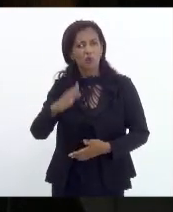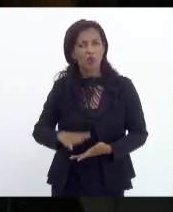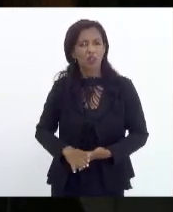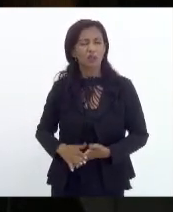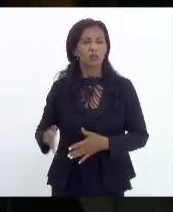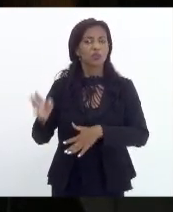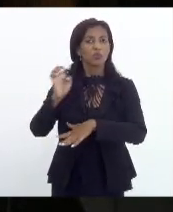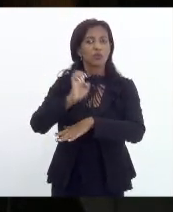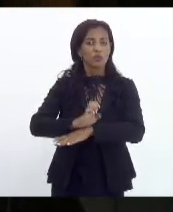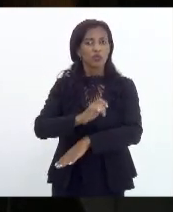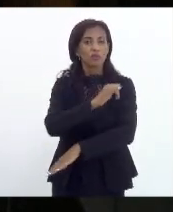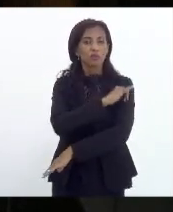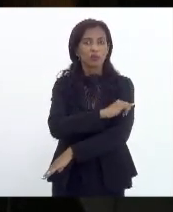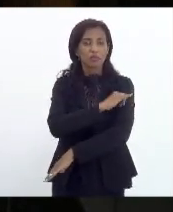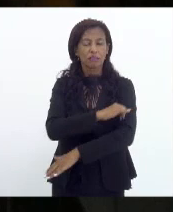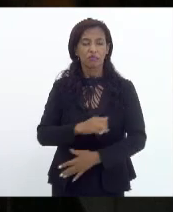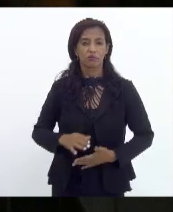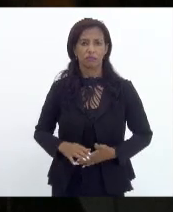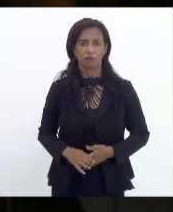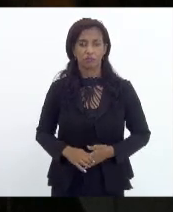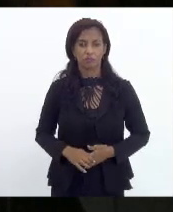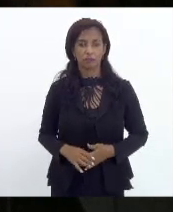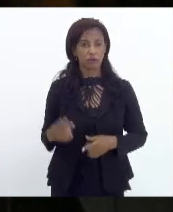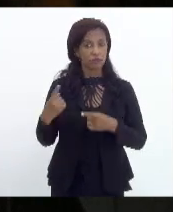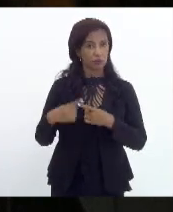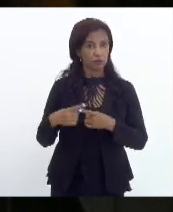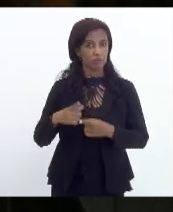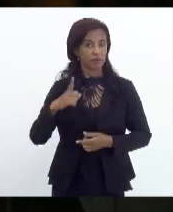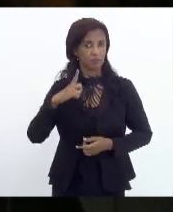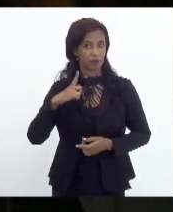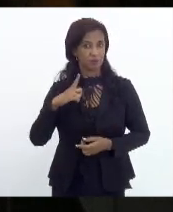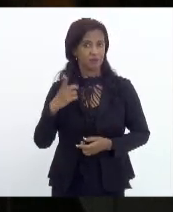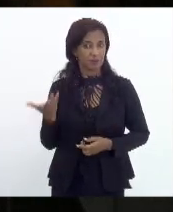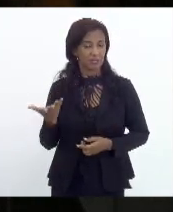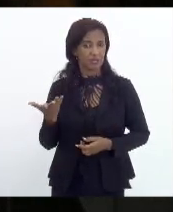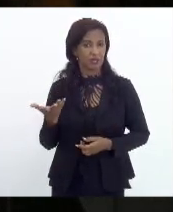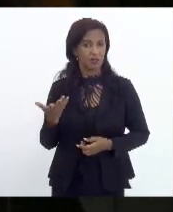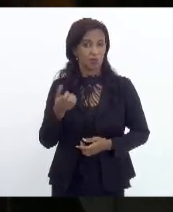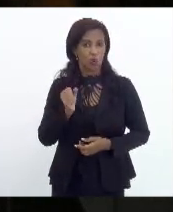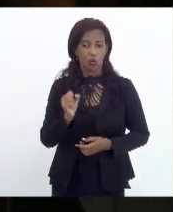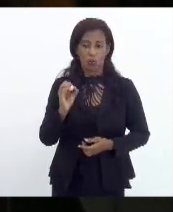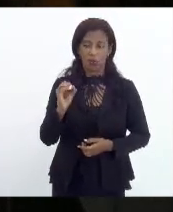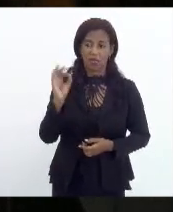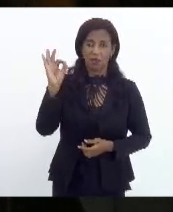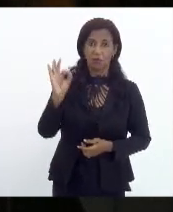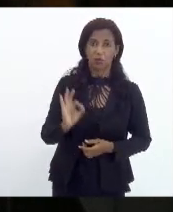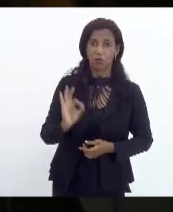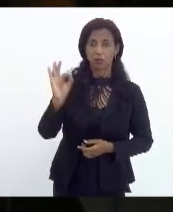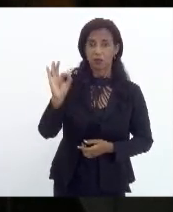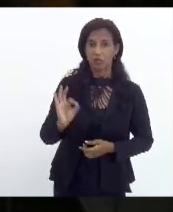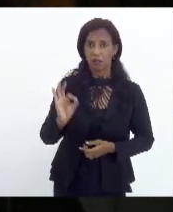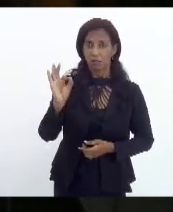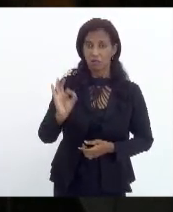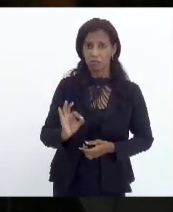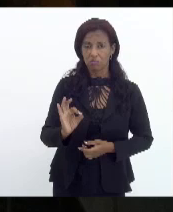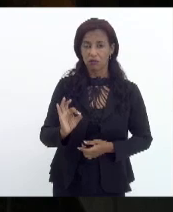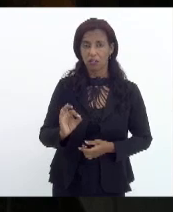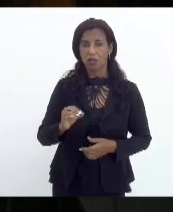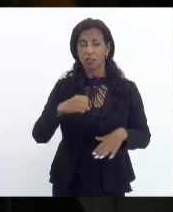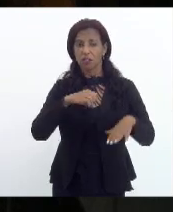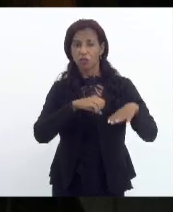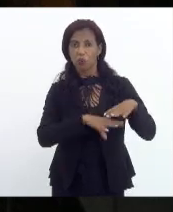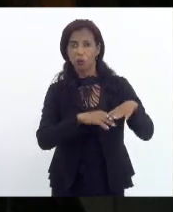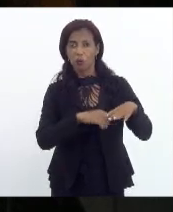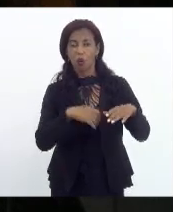e o estado do Rio de Janeiro porque temos praticamente oitenta por cento das